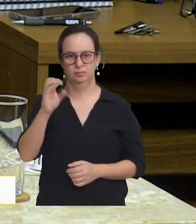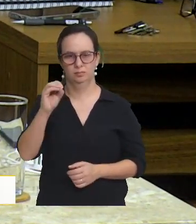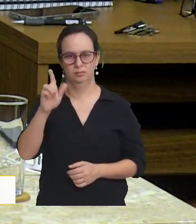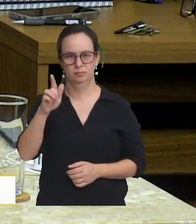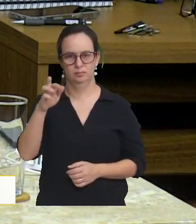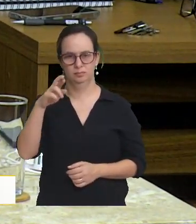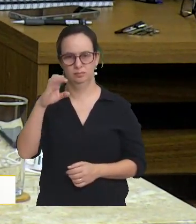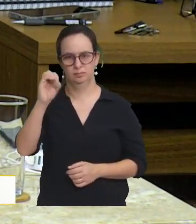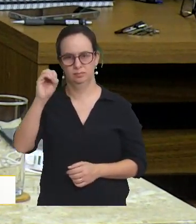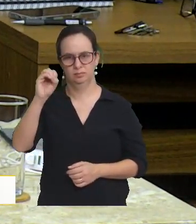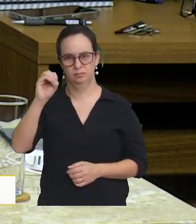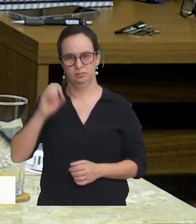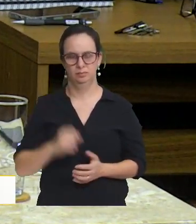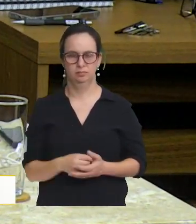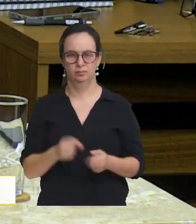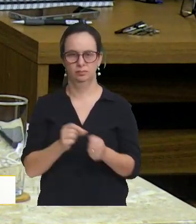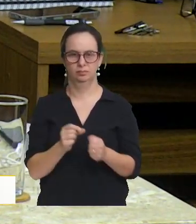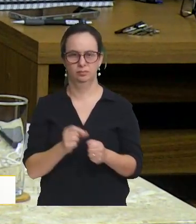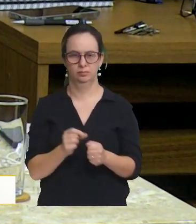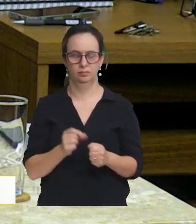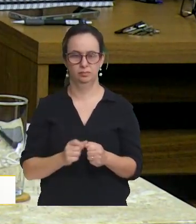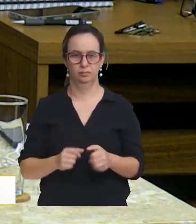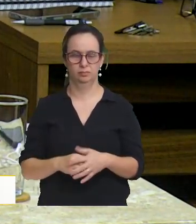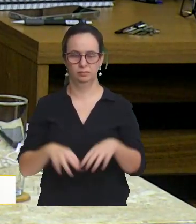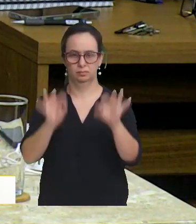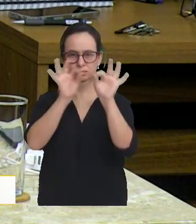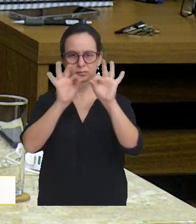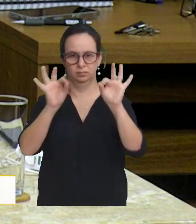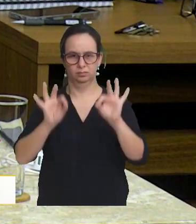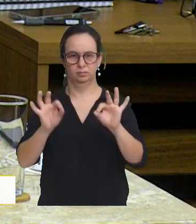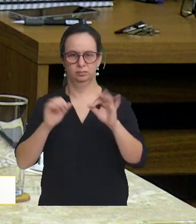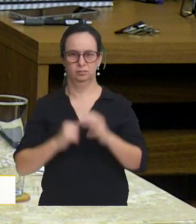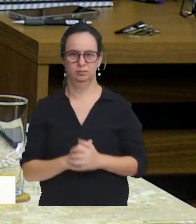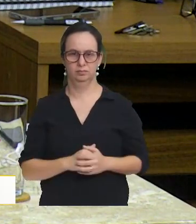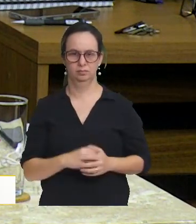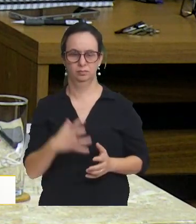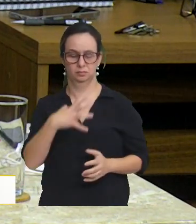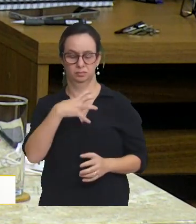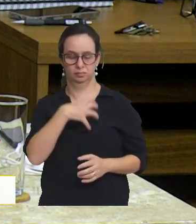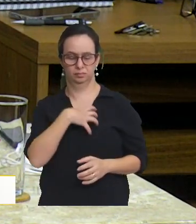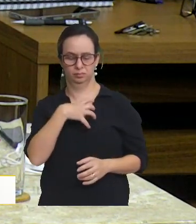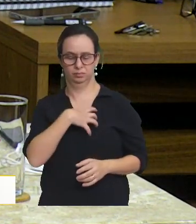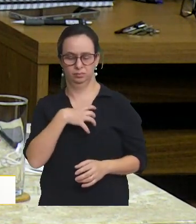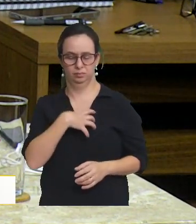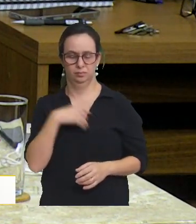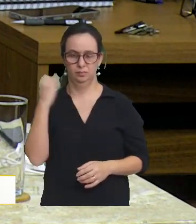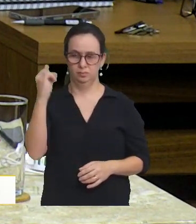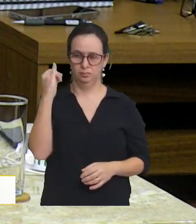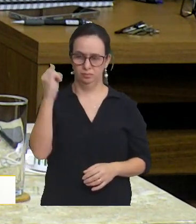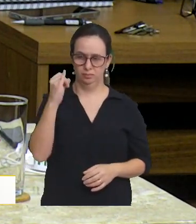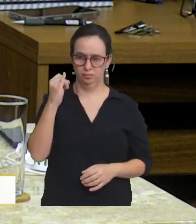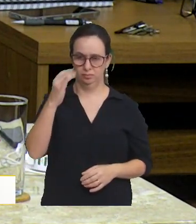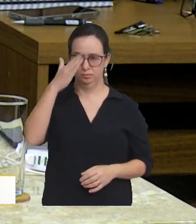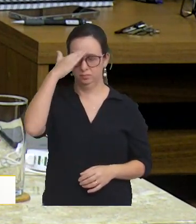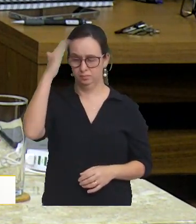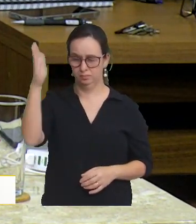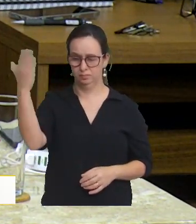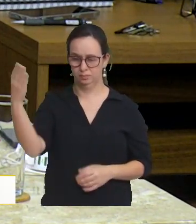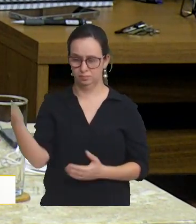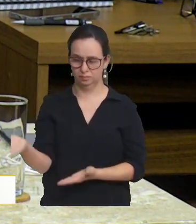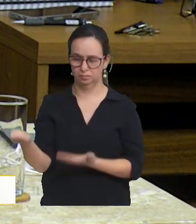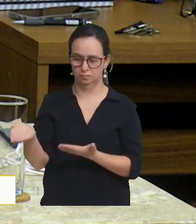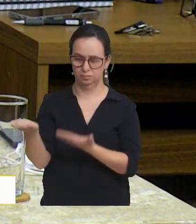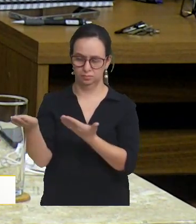sensibilidade desta importante homenagem. Também os familiares que aqui estão, o Alfredinho, a Tati, o